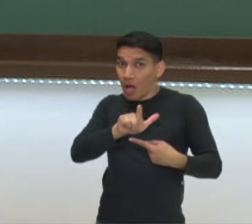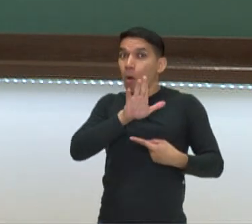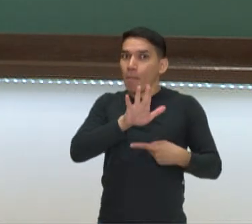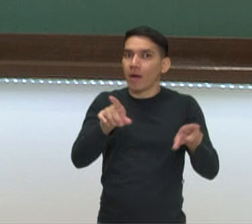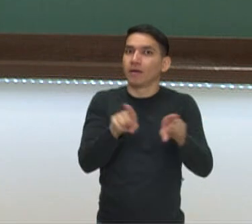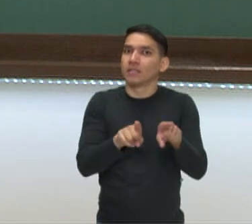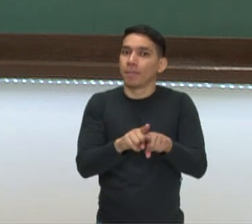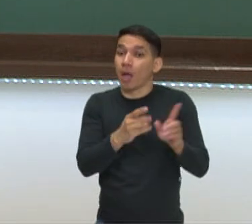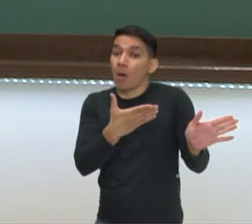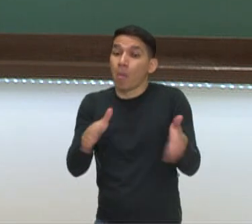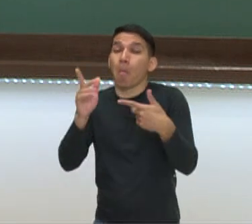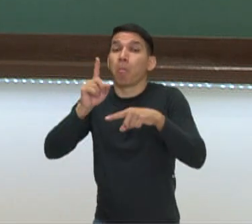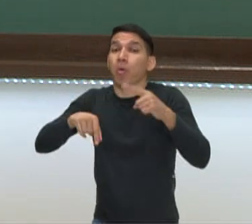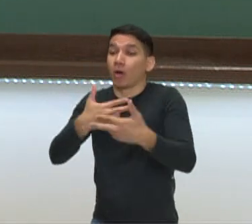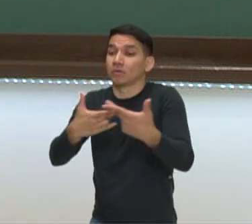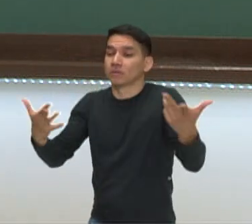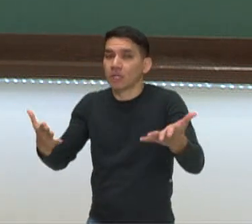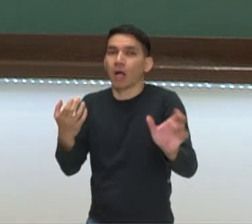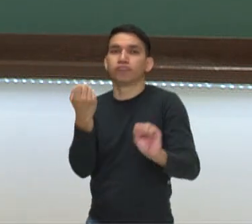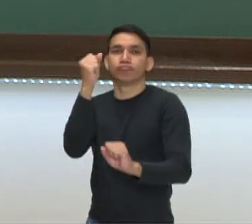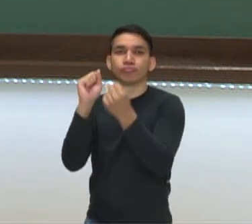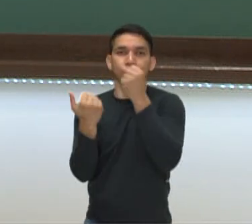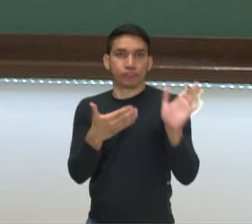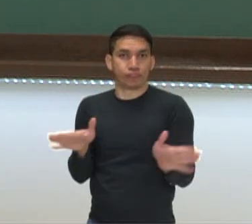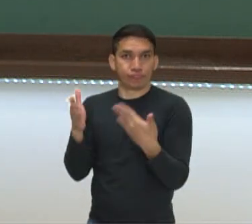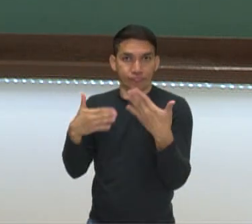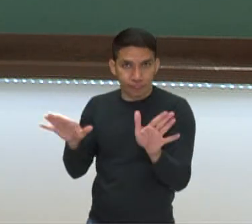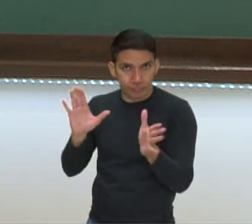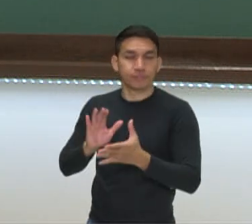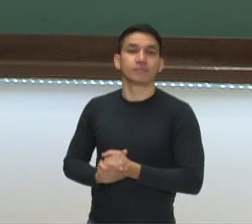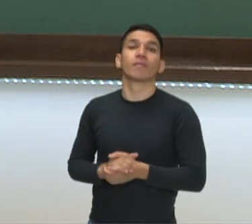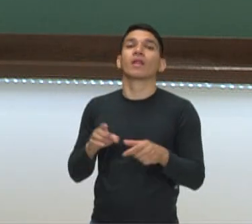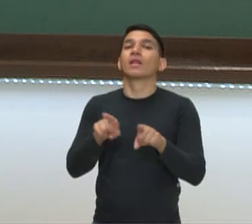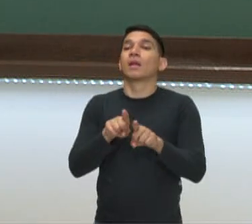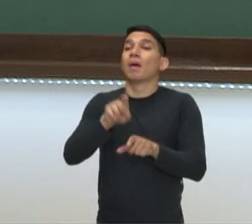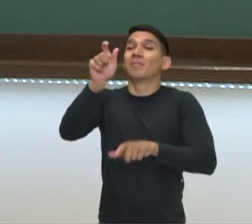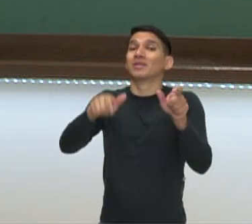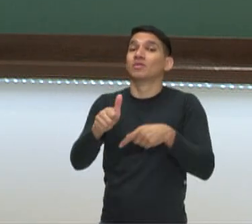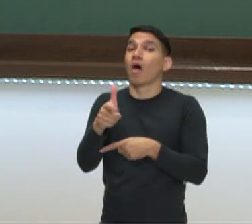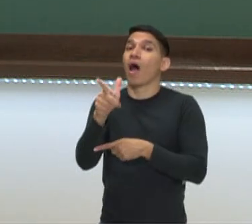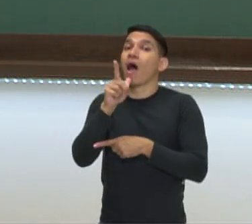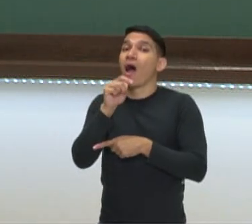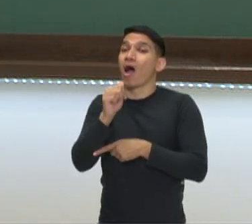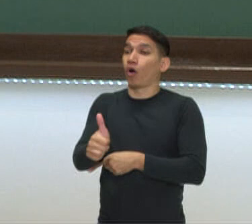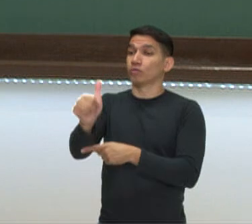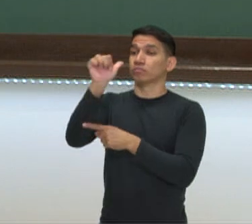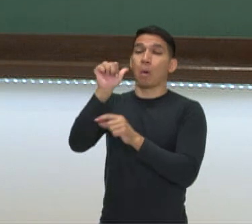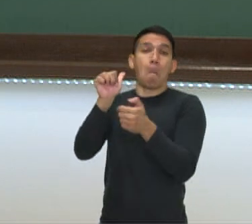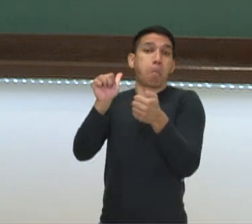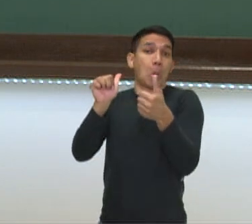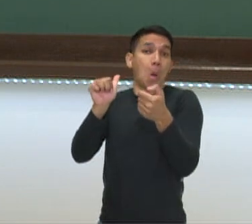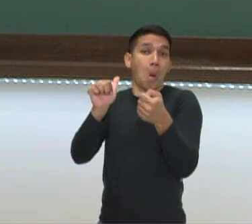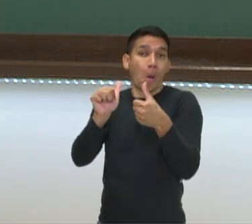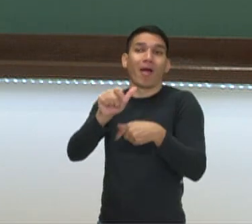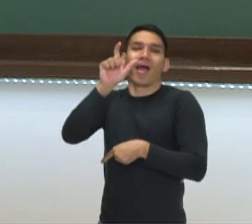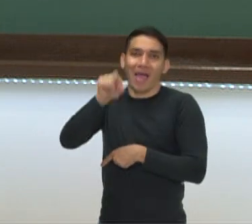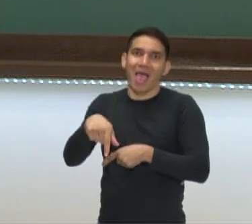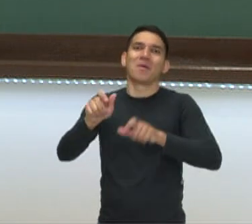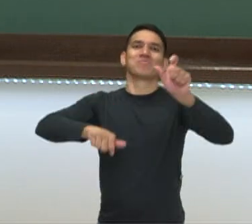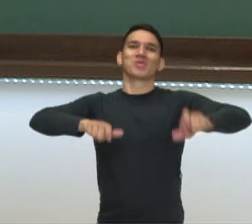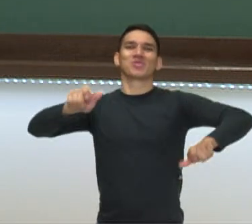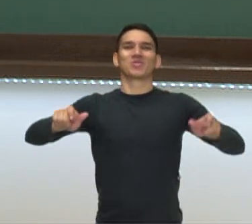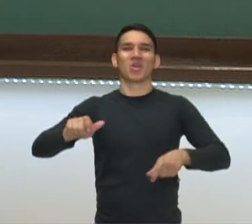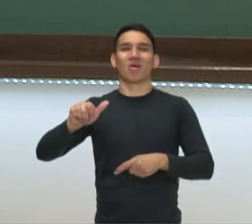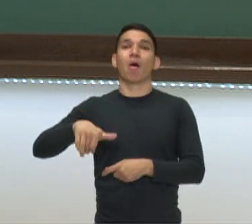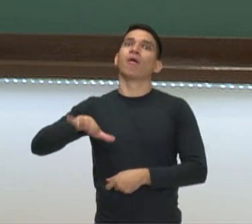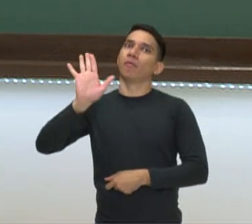produtos industrializados, e pessoa também que toma pouca água. São essas as pessoas que têm mais chance